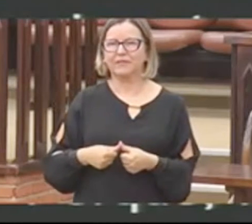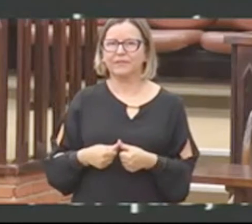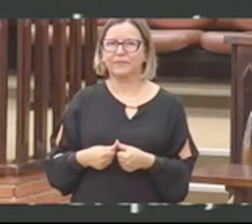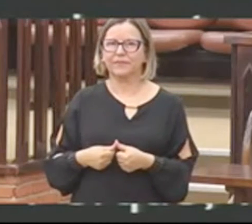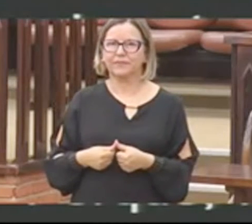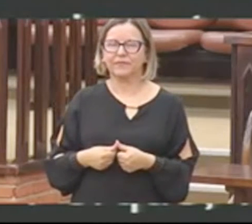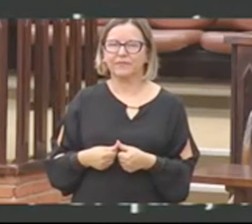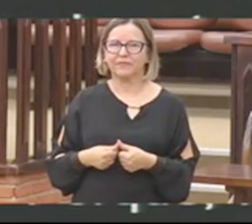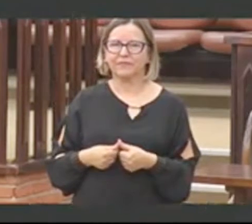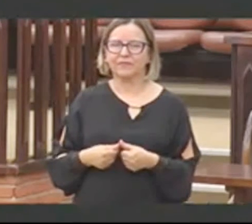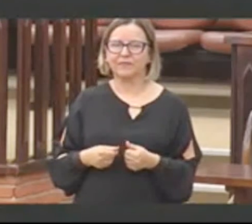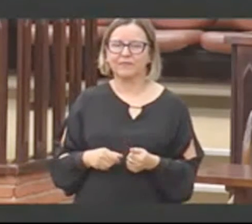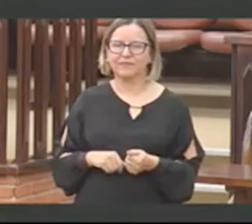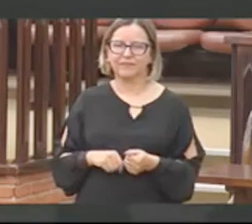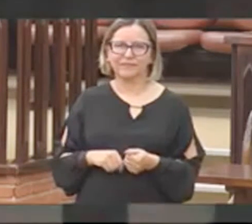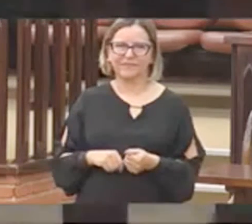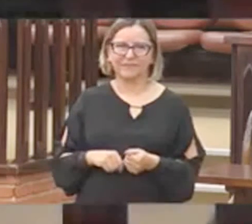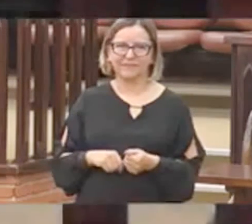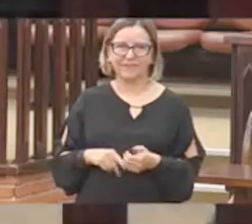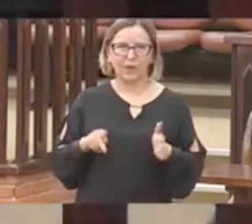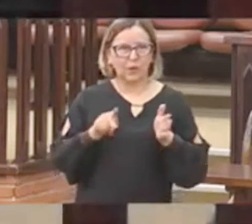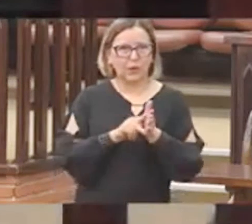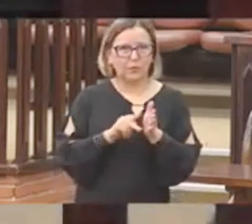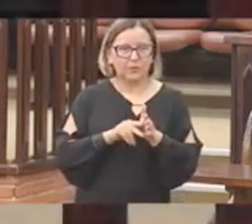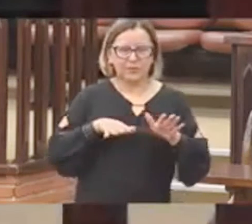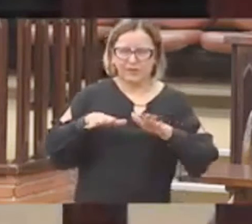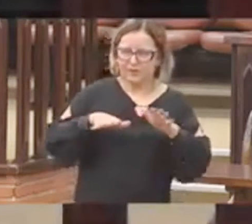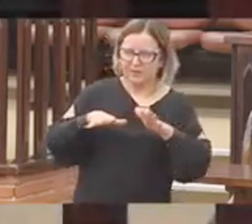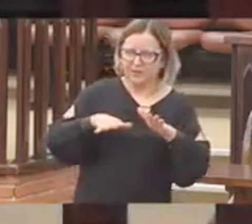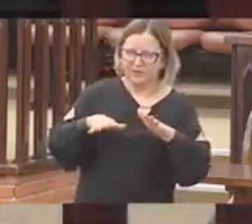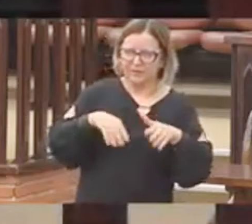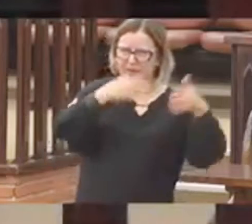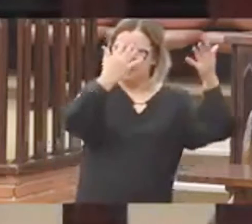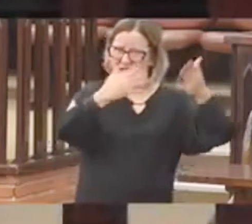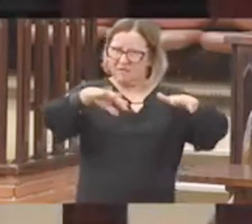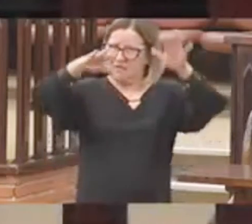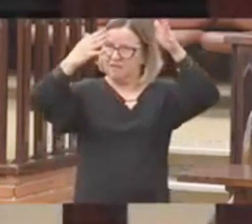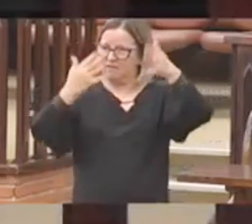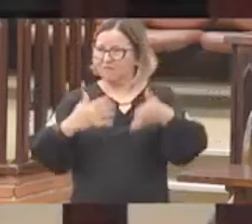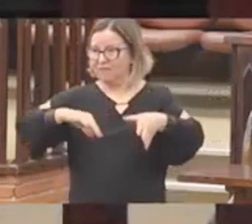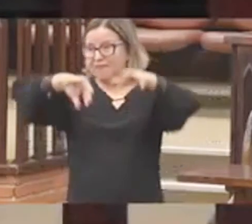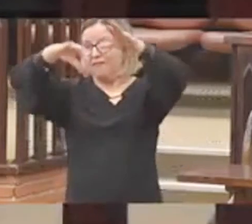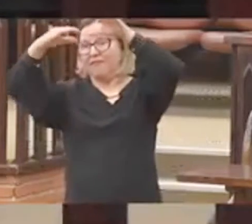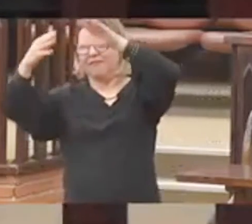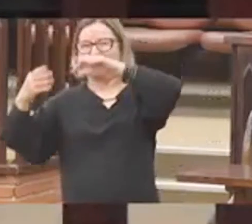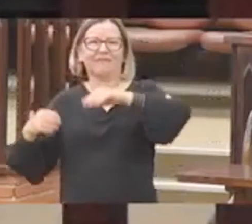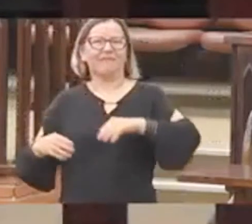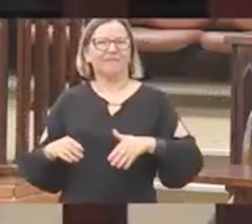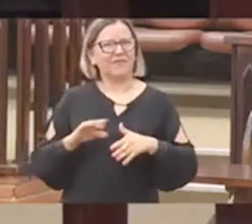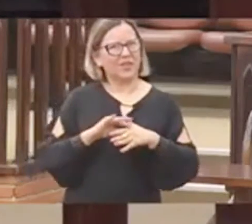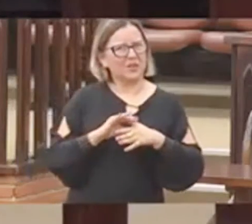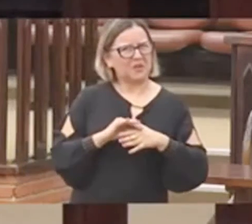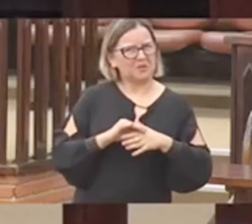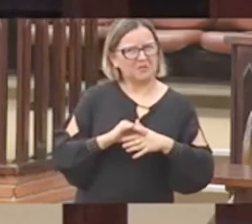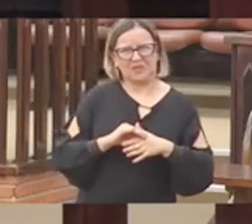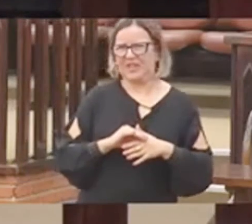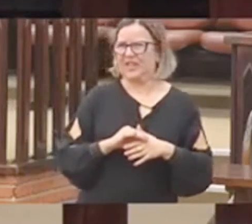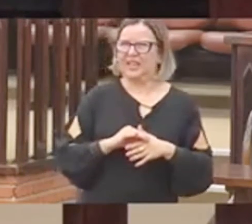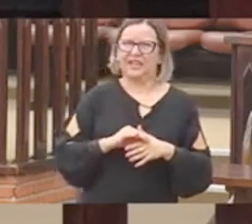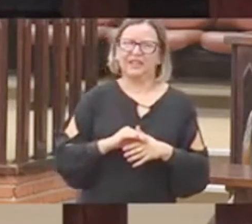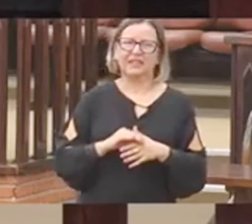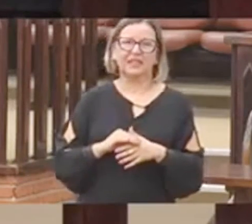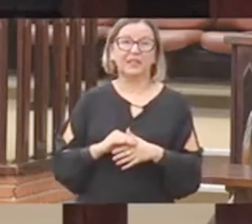Os próprios terremotos, maremotos, doenças infecciosas, tudo